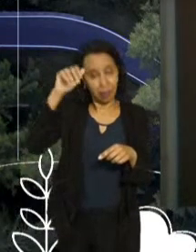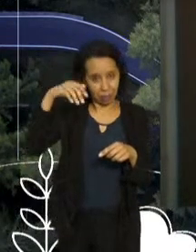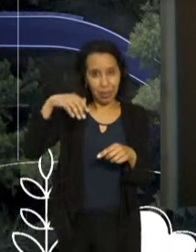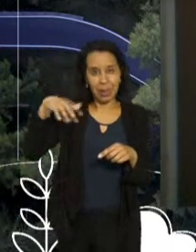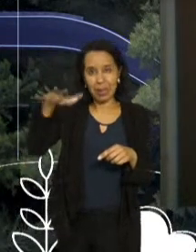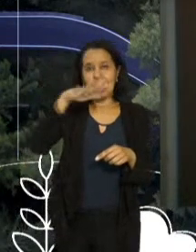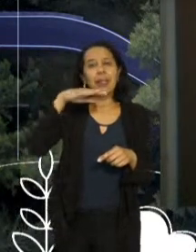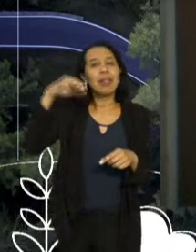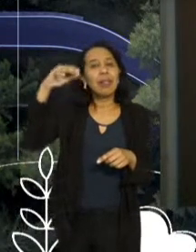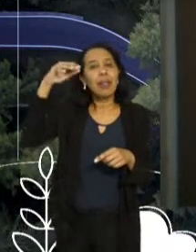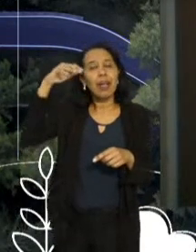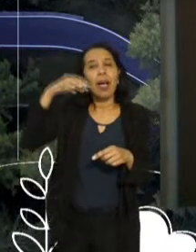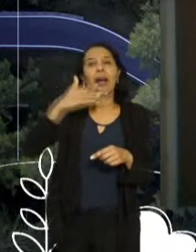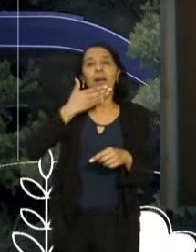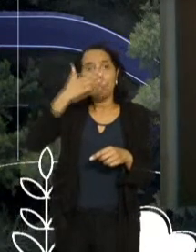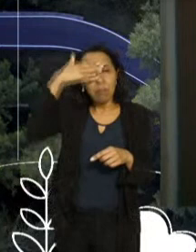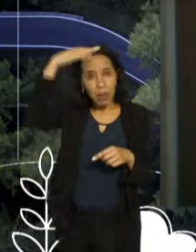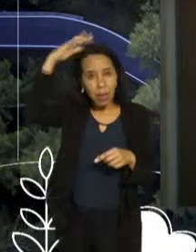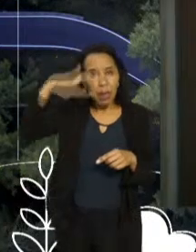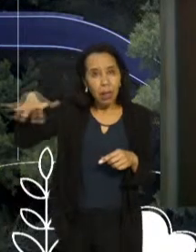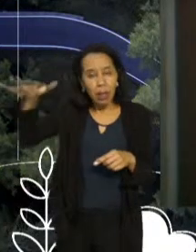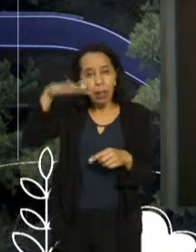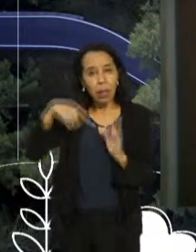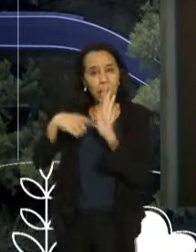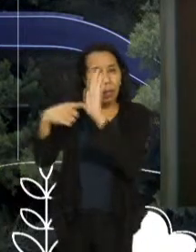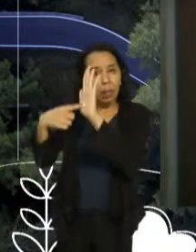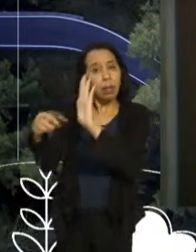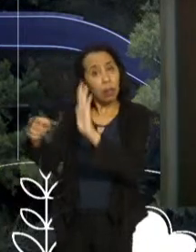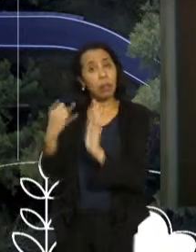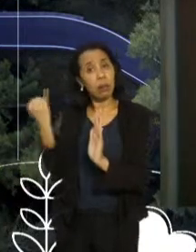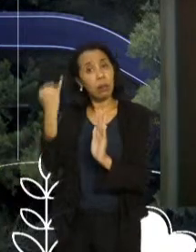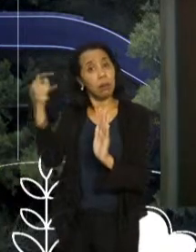sua importância. Eu também queria ressaltar que